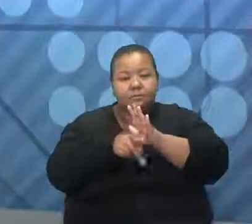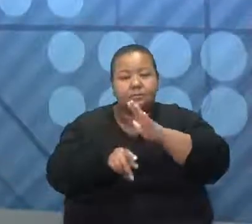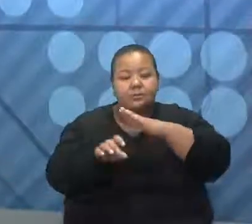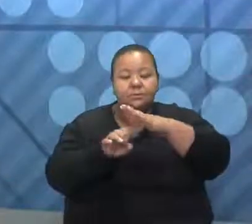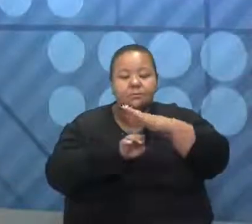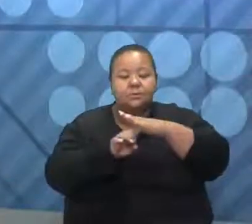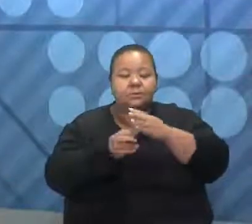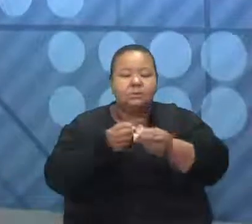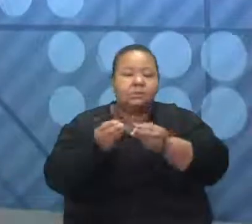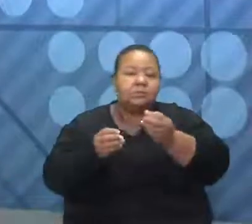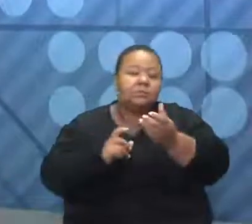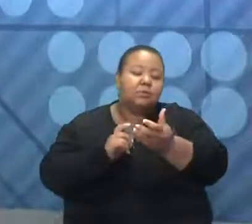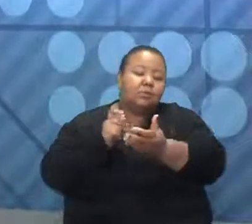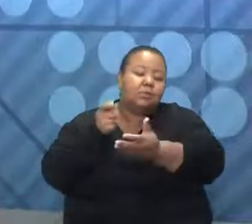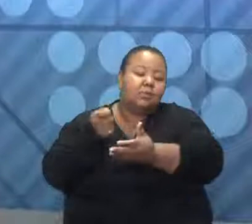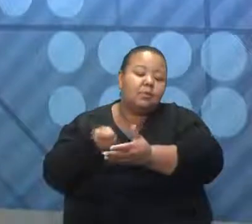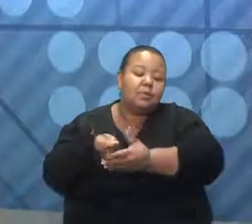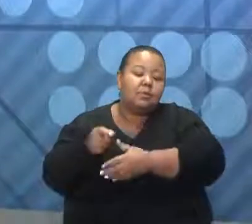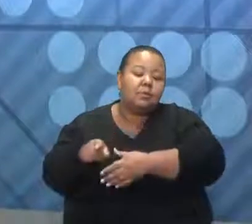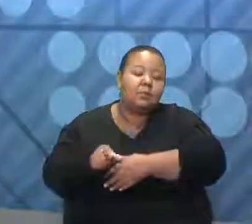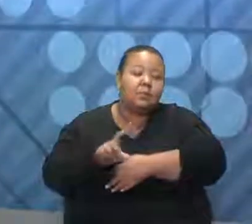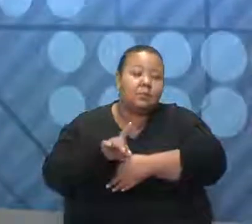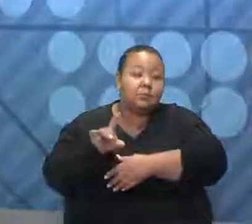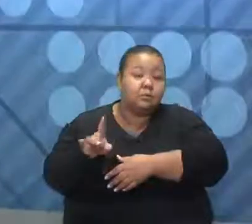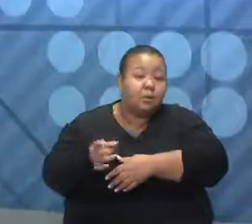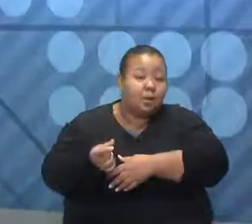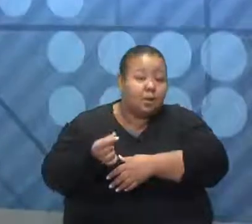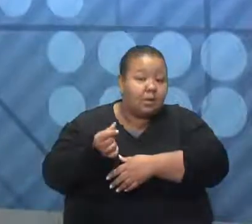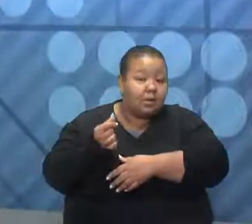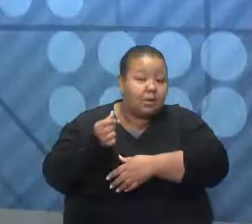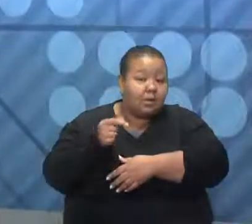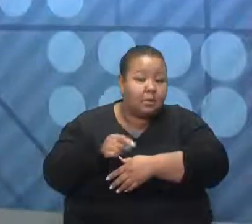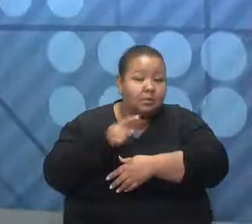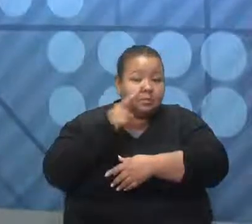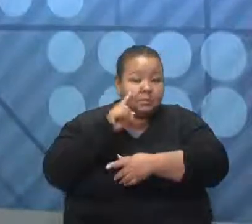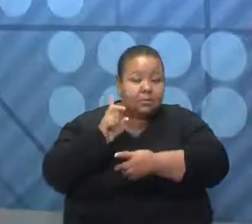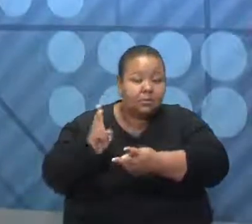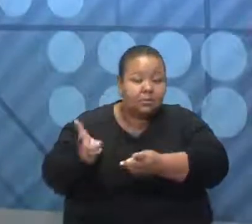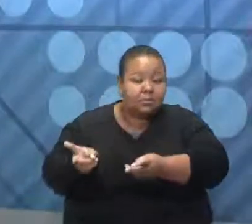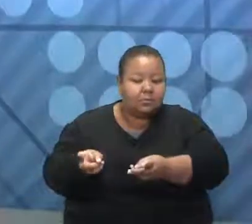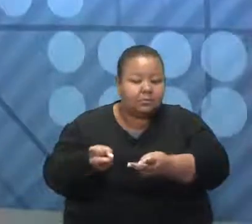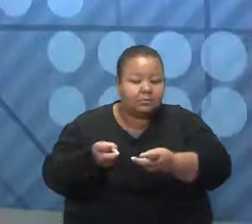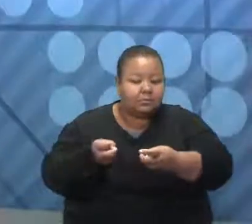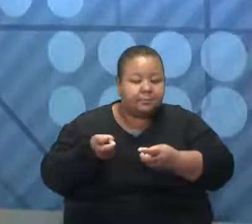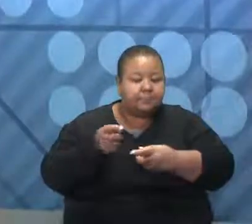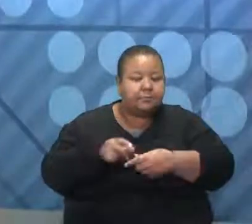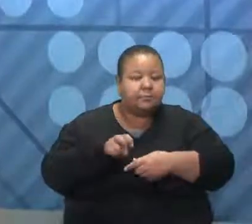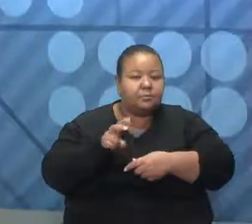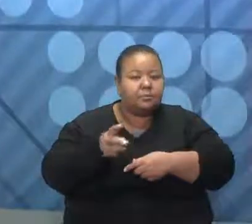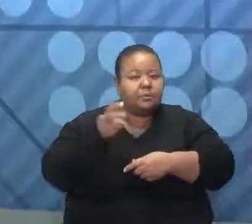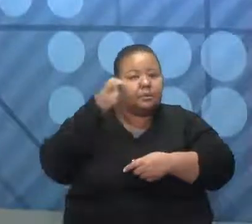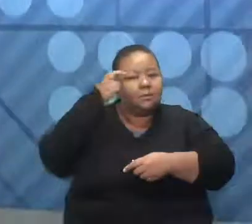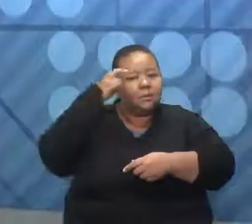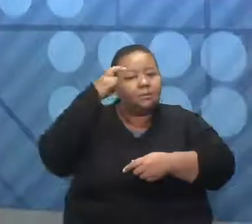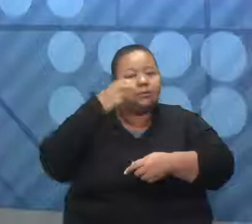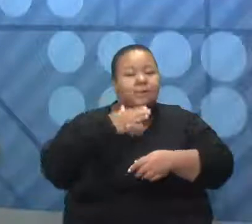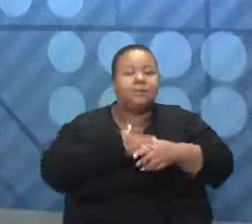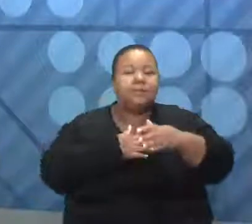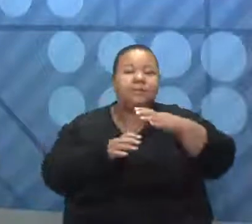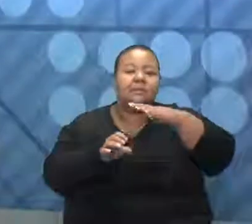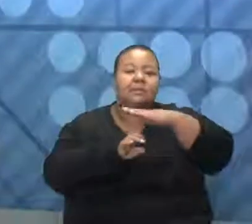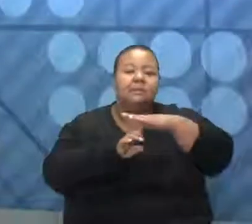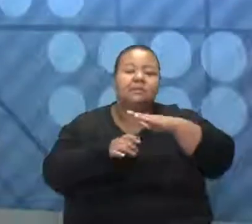que eu estou remunerando esse ativo? É só financeiramente que eu atraio e retenho capital? Será que não é a cultura da minha empresa,